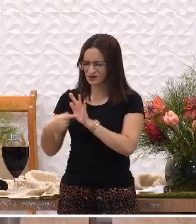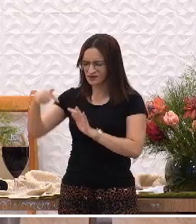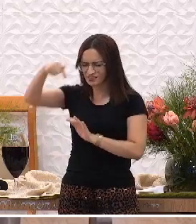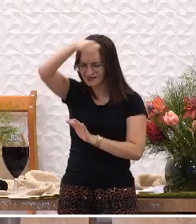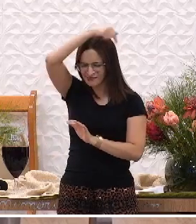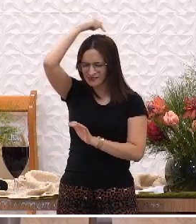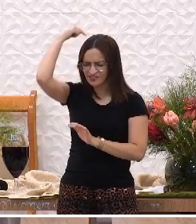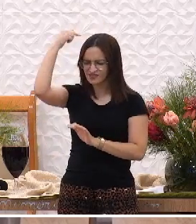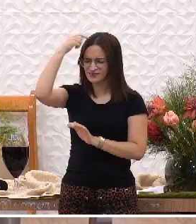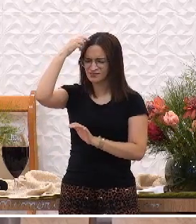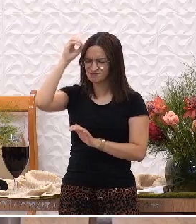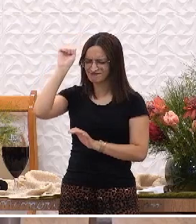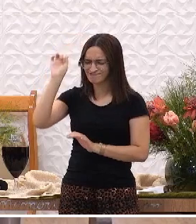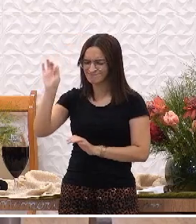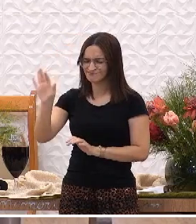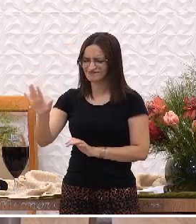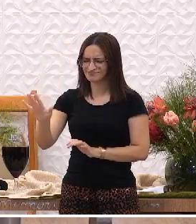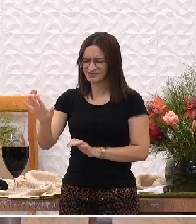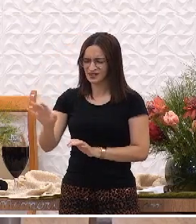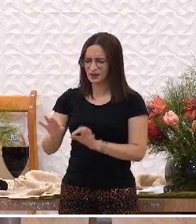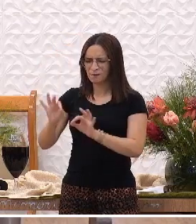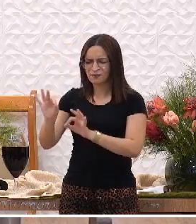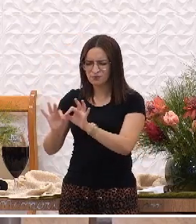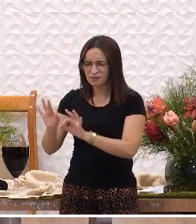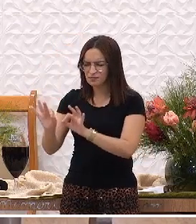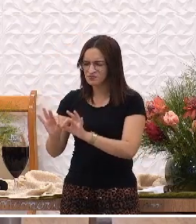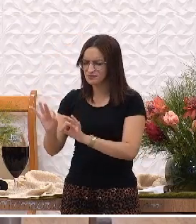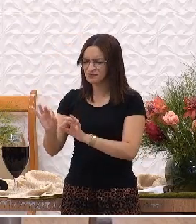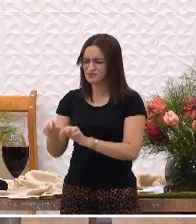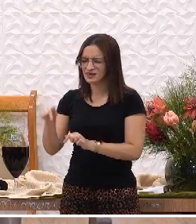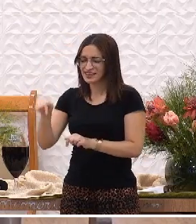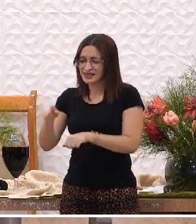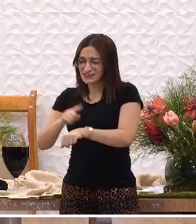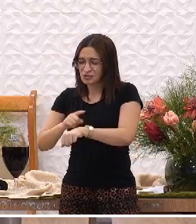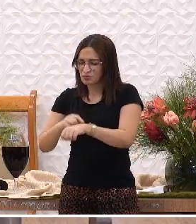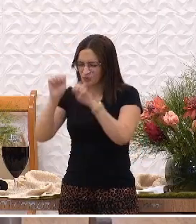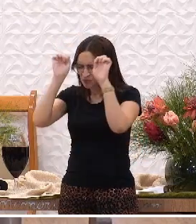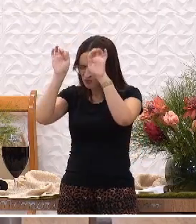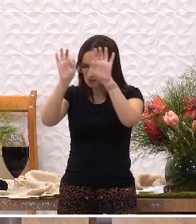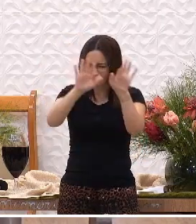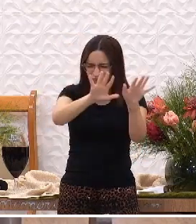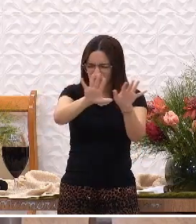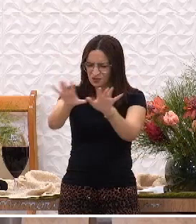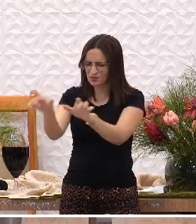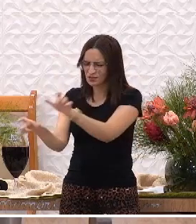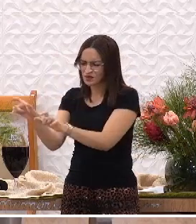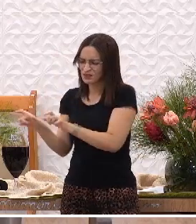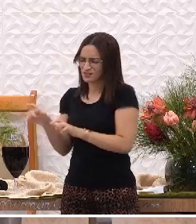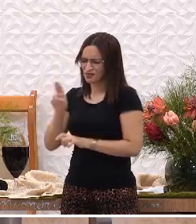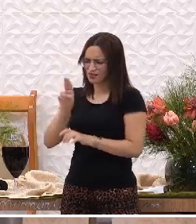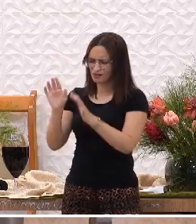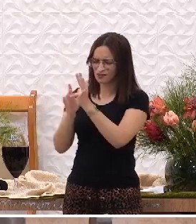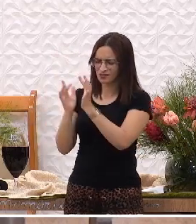o direcionou a estar estudando e preparando para esse momento, e que venha ser um momento abençoado, Senhor, para todos nós. Em nome de Jesus.